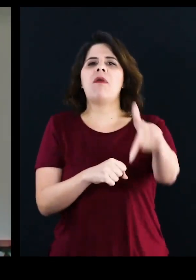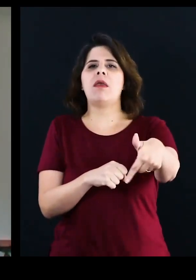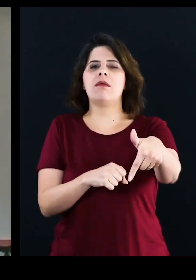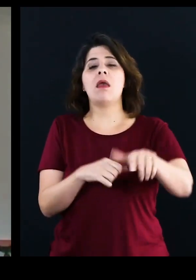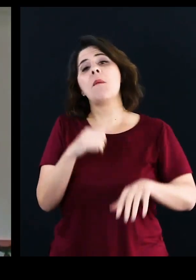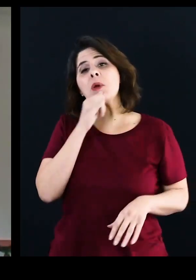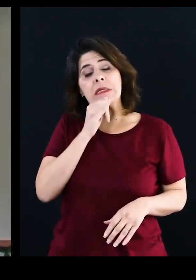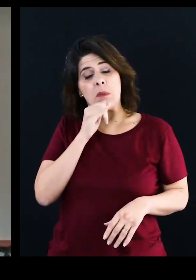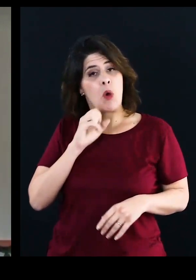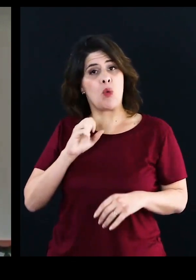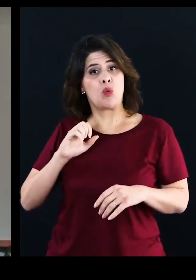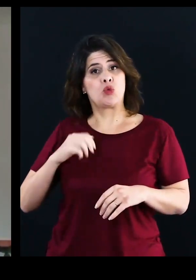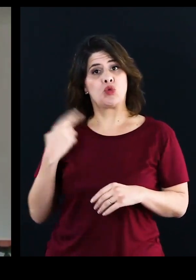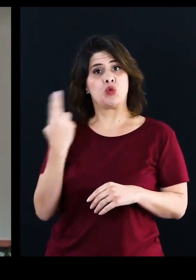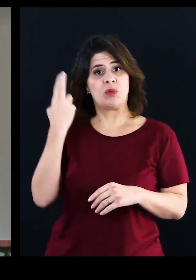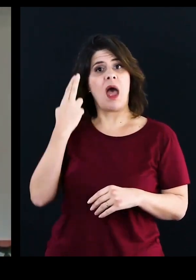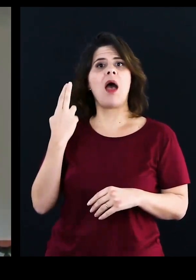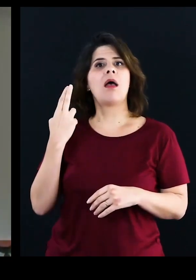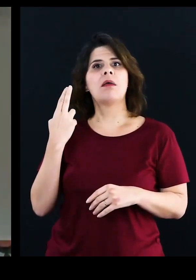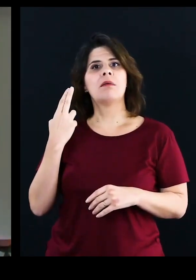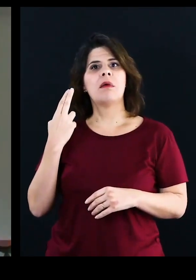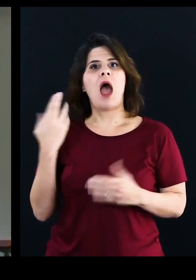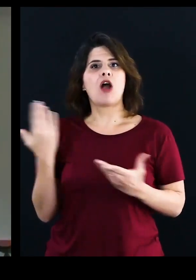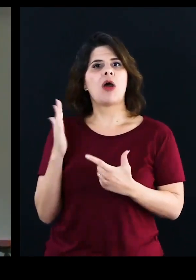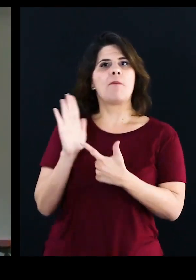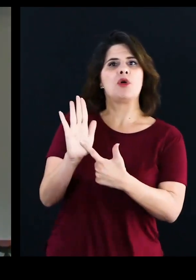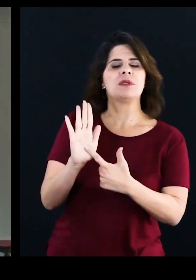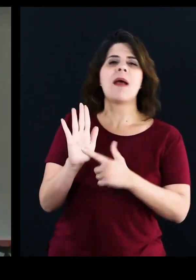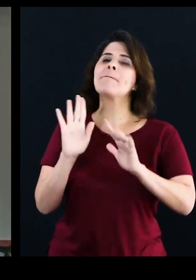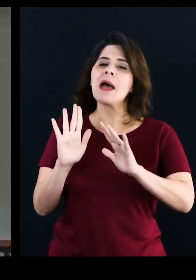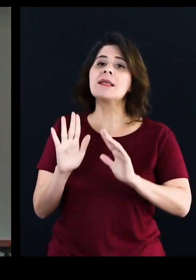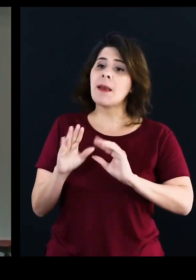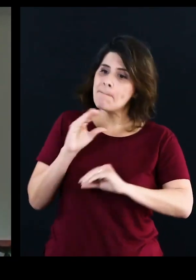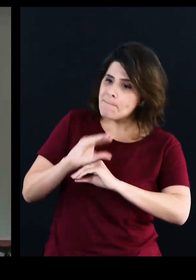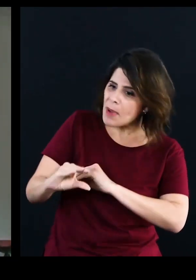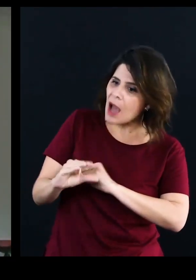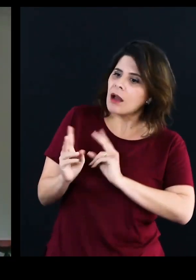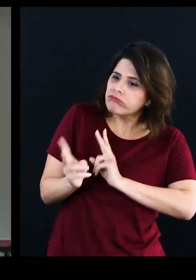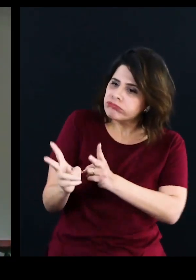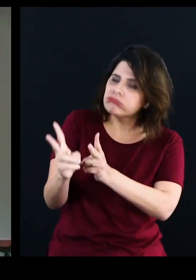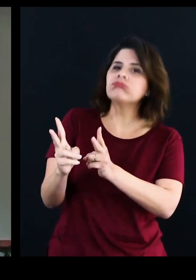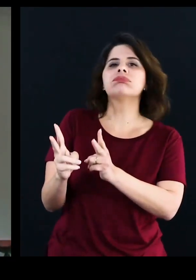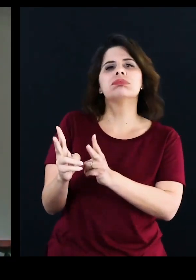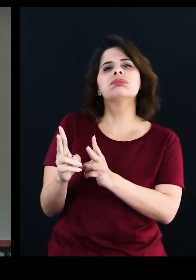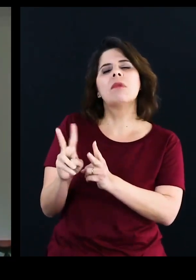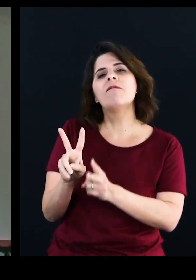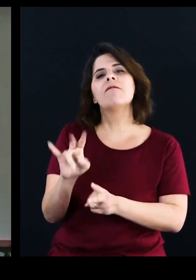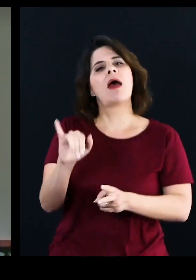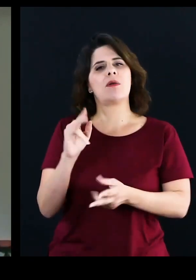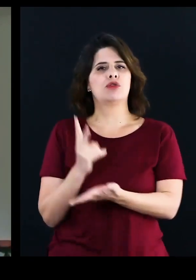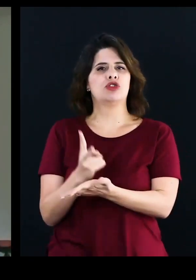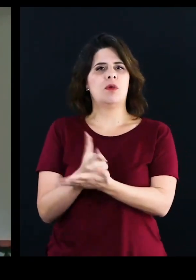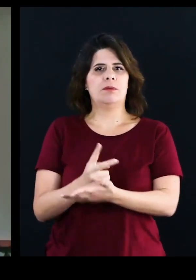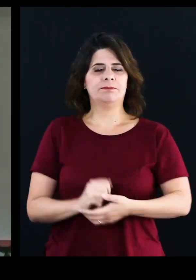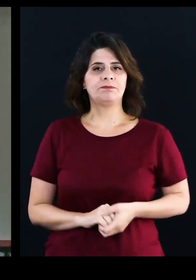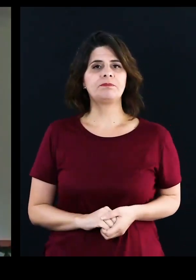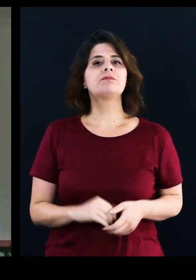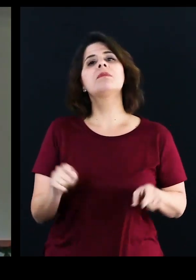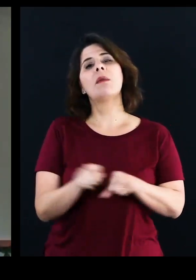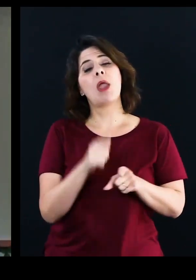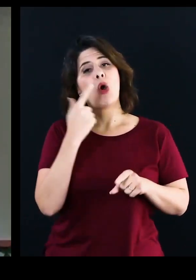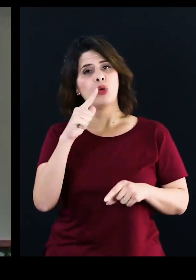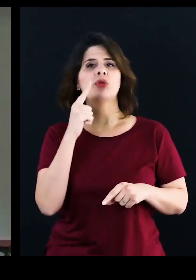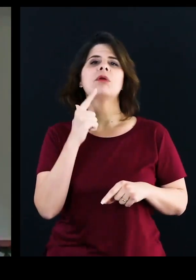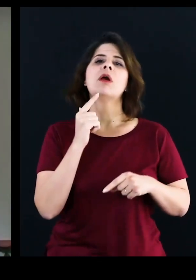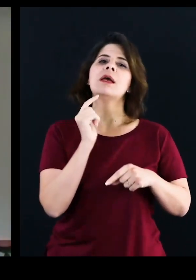estamos garantindo. Então, nós vamos ter uma exibição digital de cinema, que a gente está finalizando.